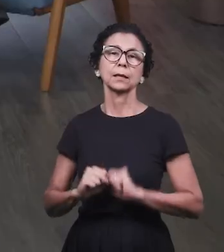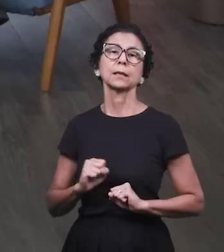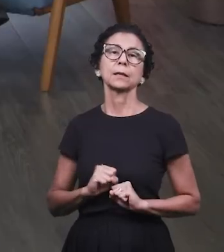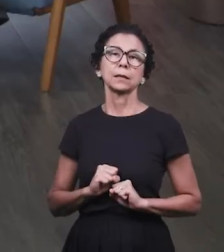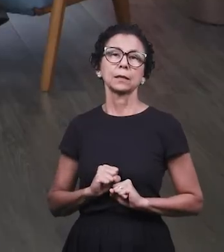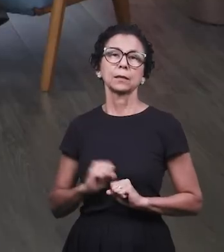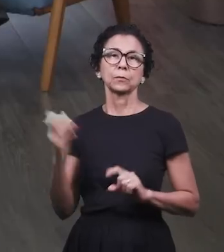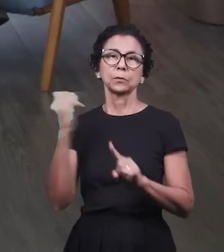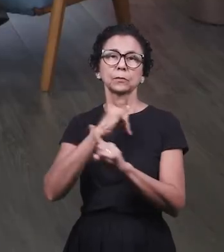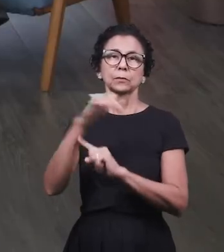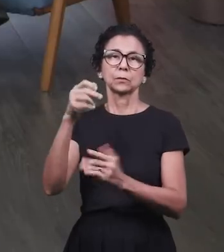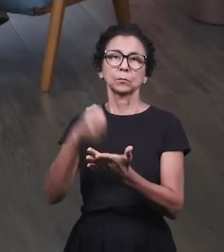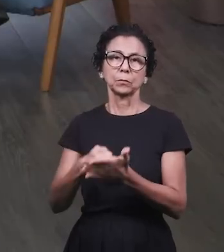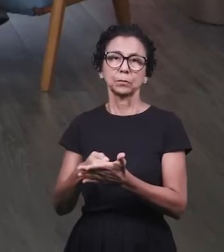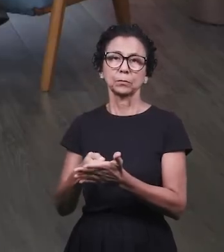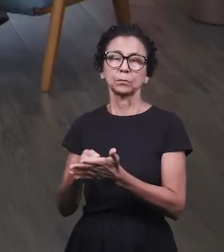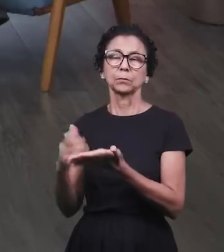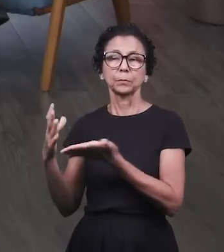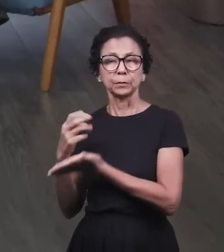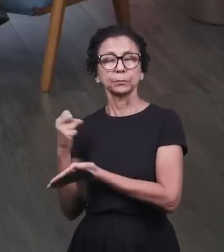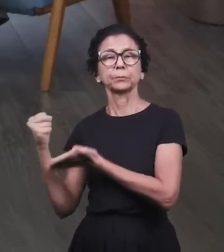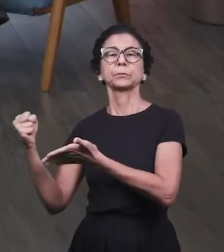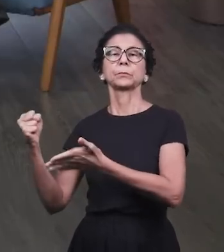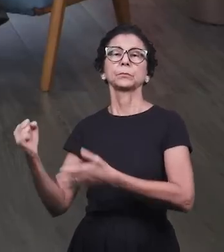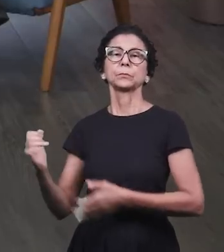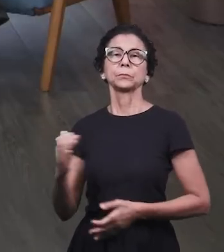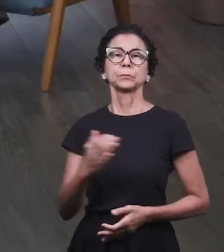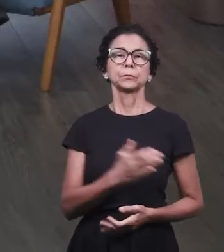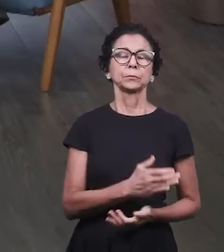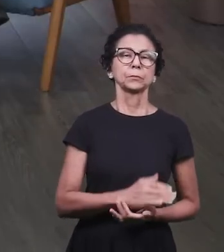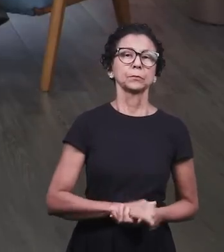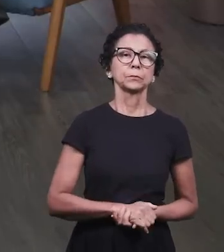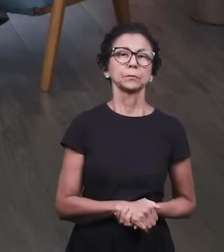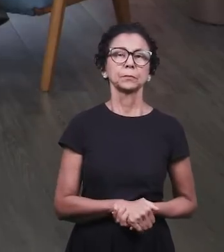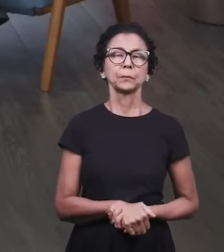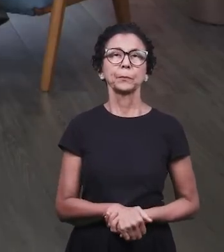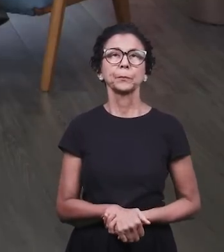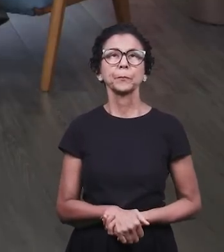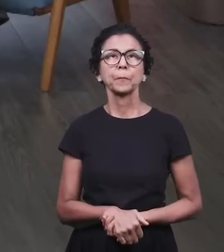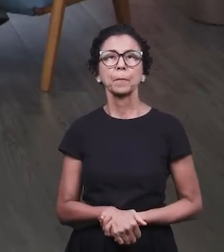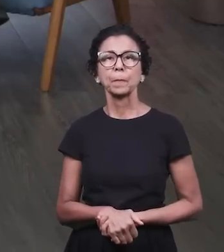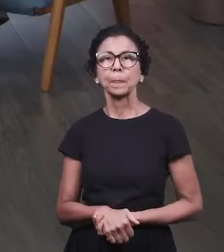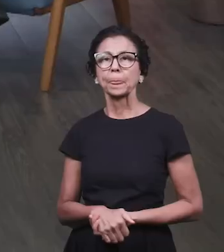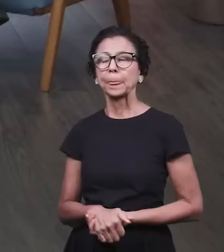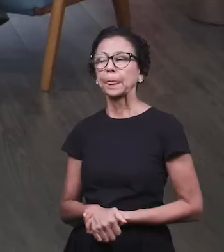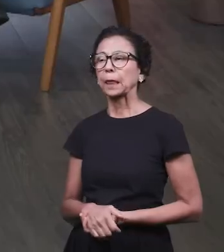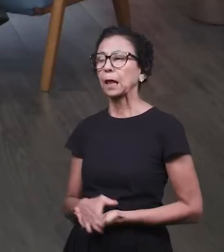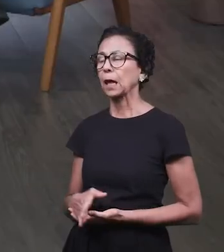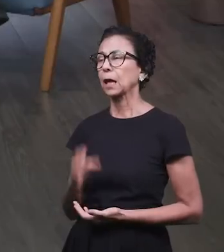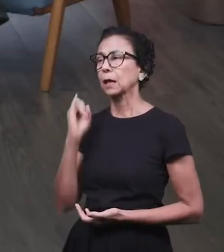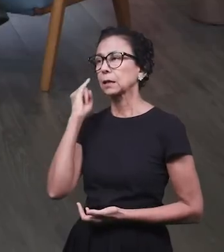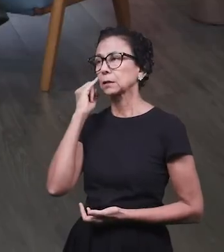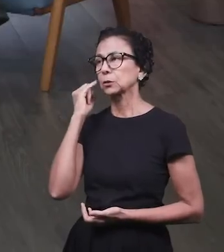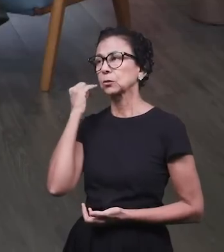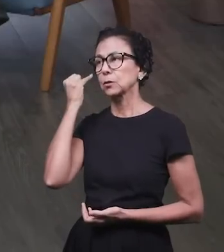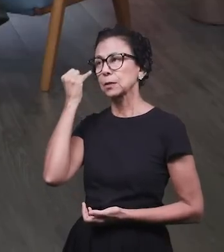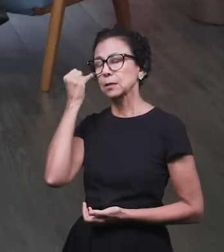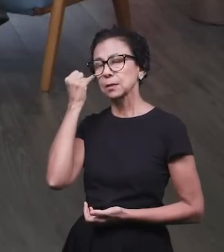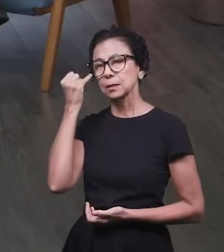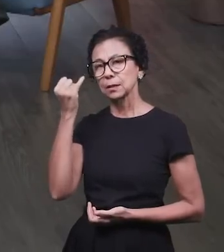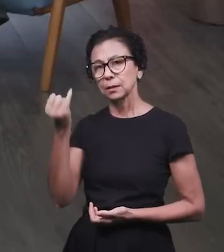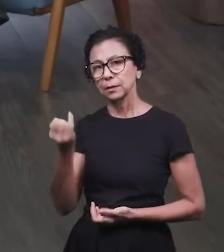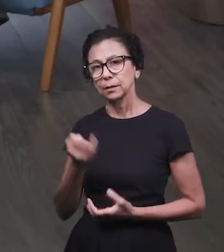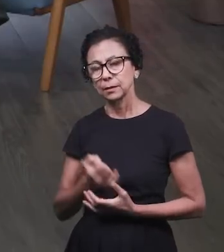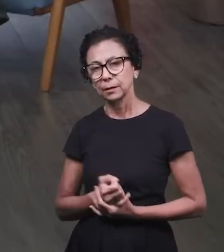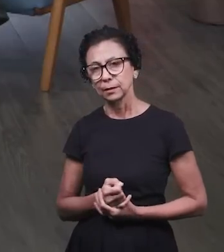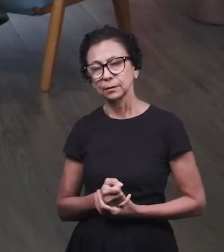o cumprimento desta profecia. E tem ainda um aspecto, Josias, porque você disse no início que o tema